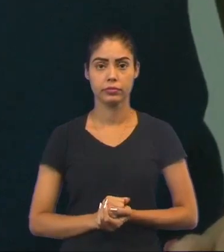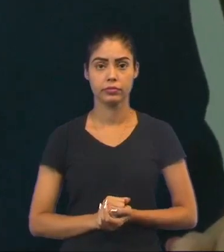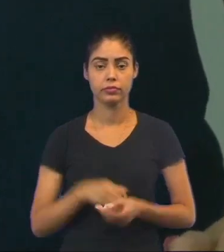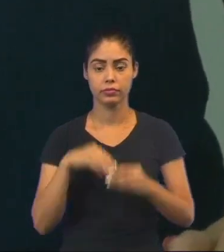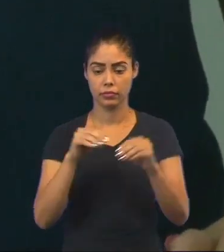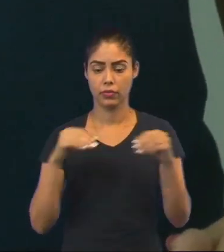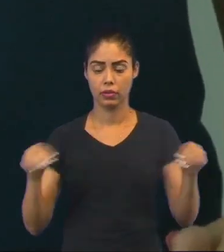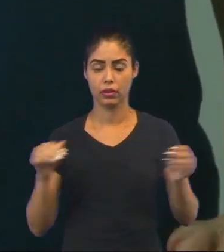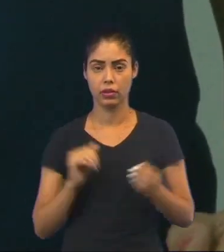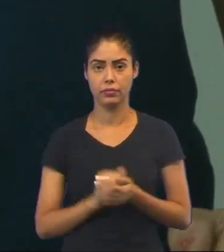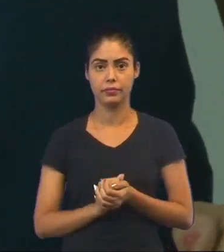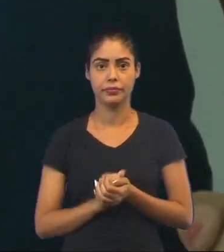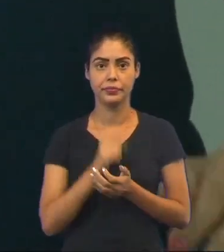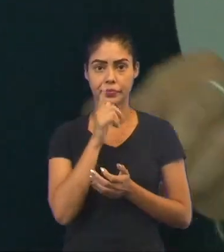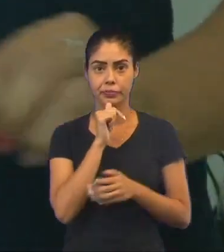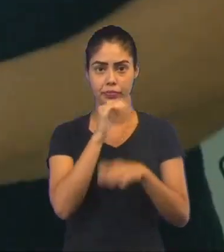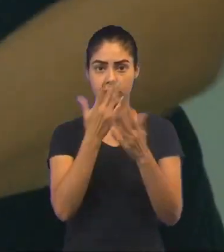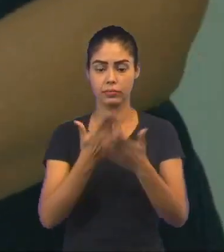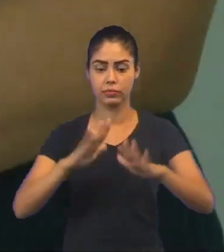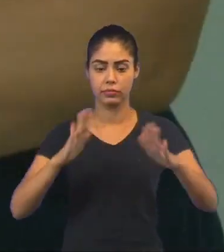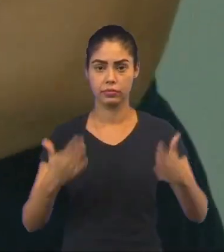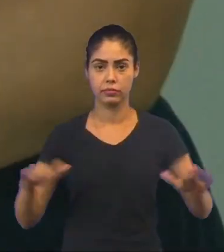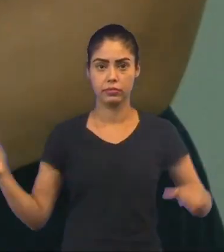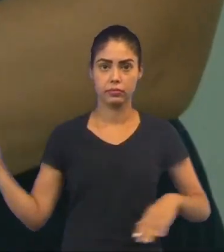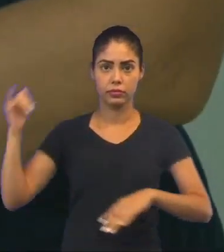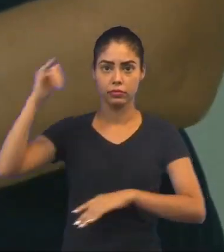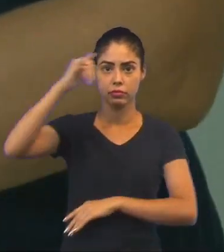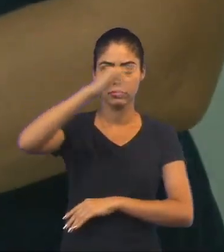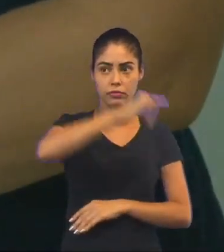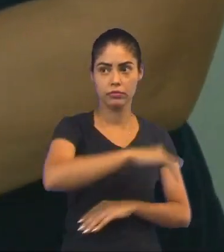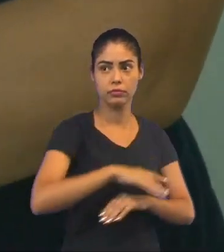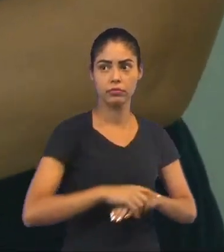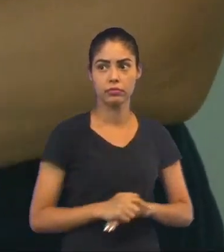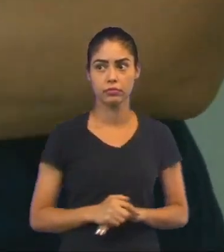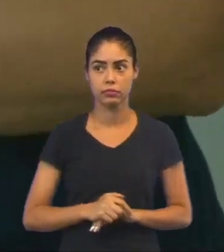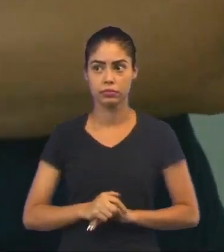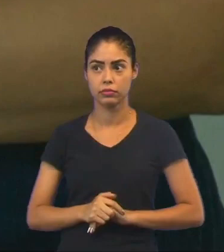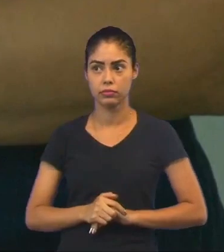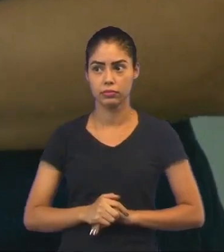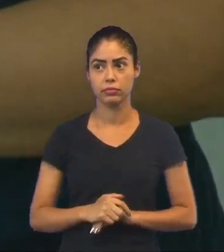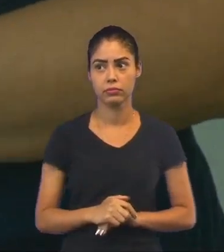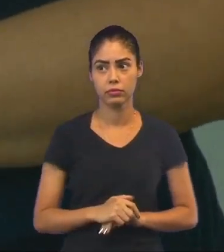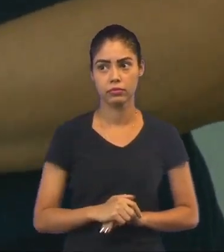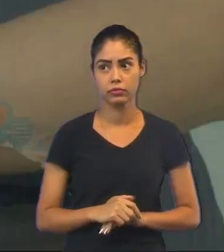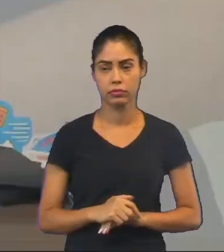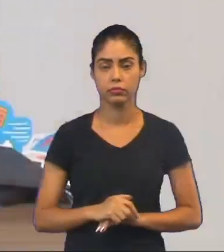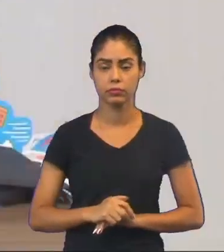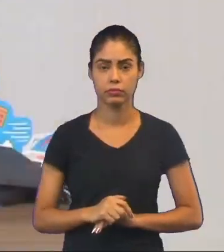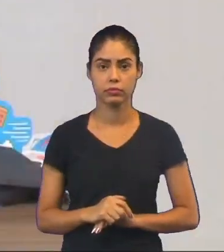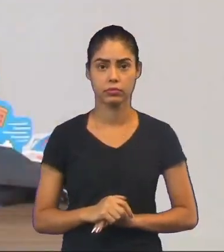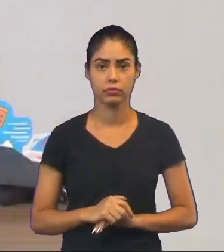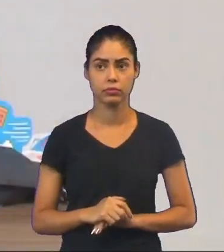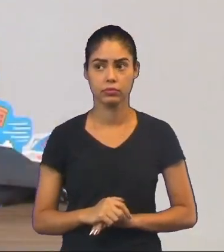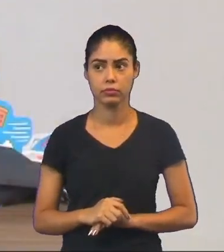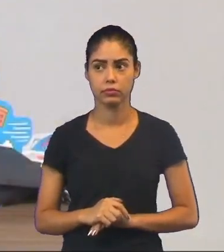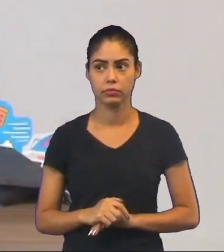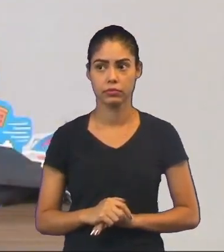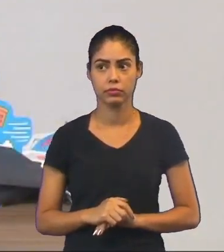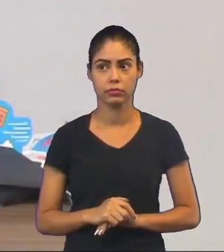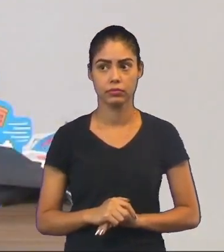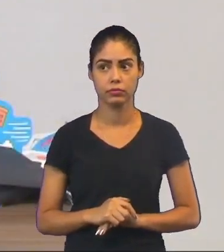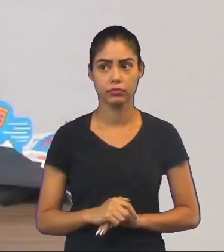terrestre? Ele é aéreo ou ele é